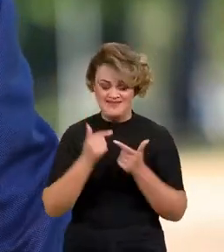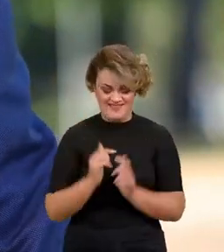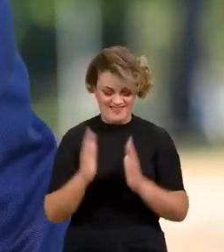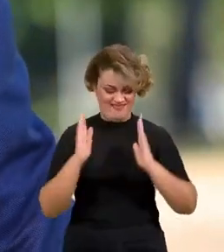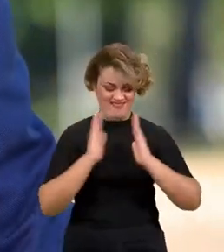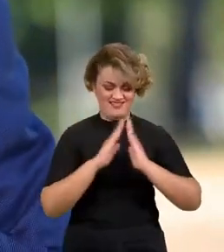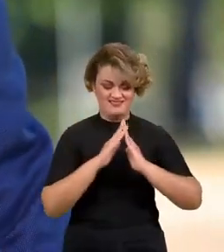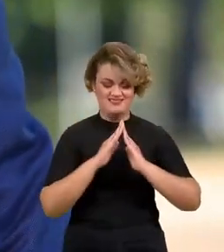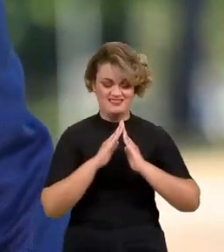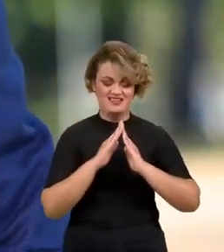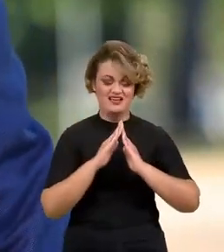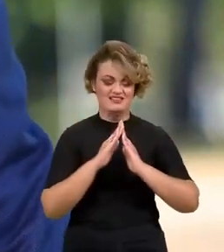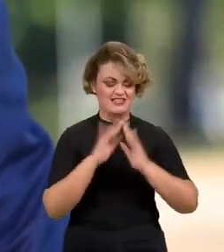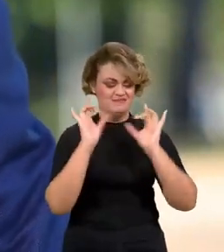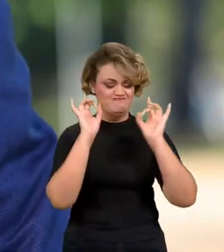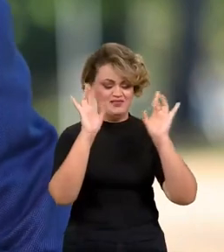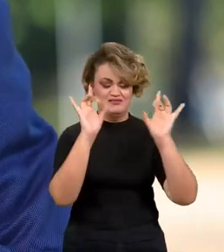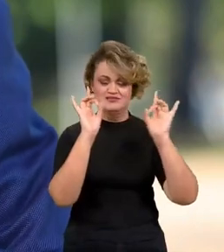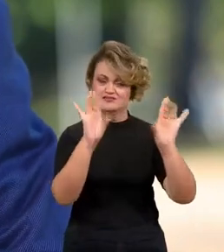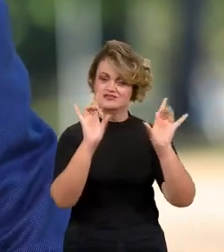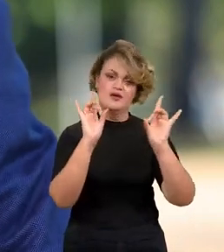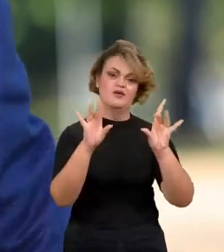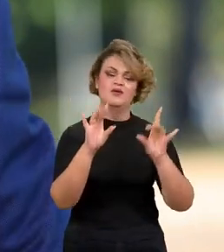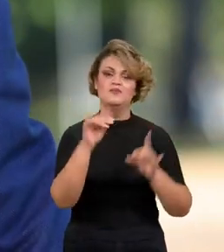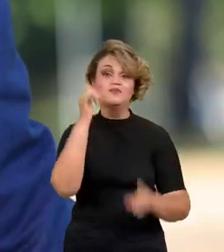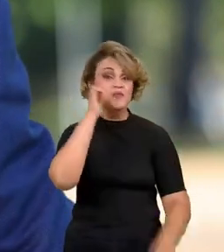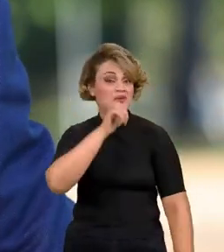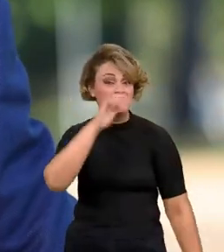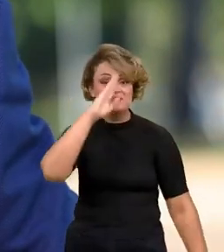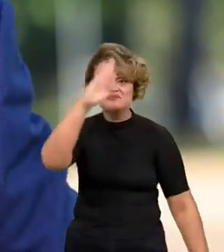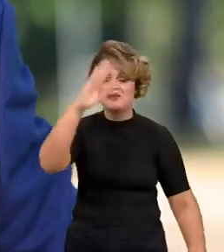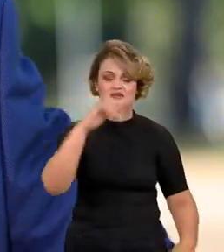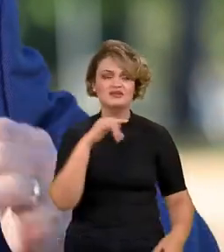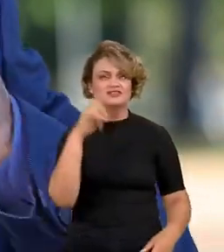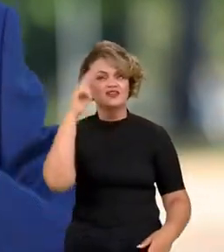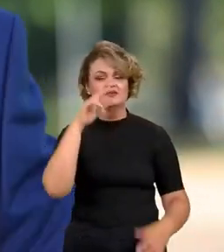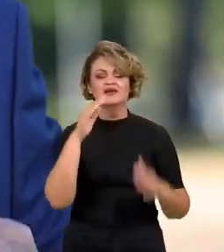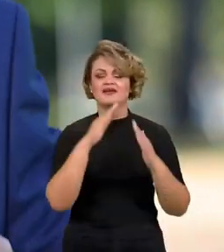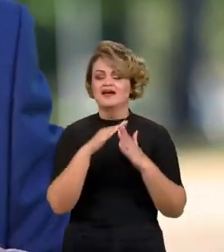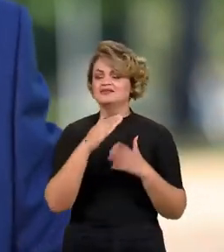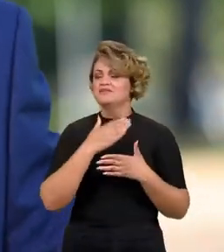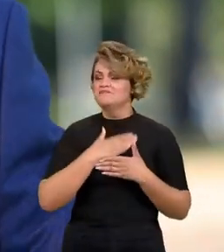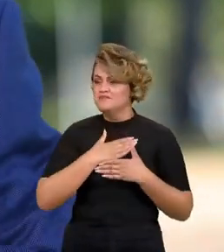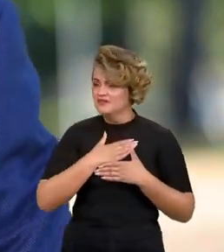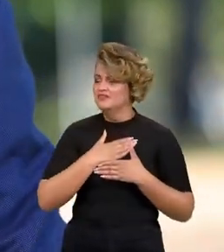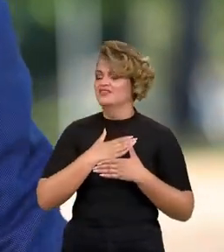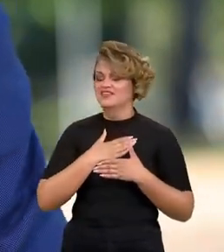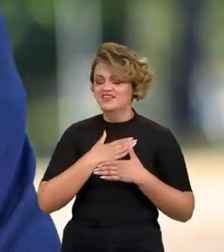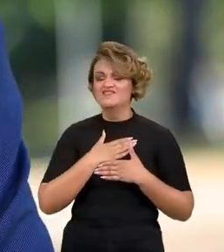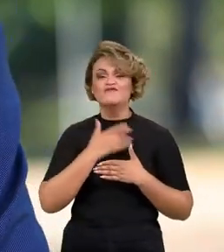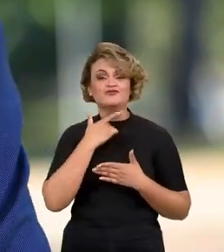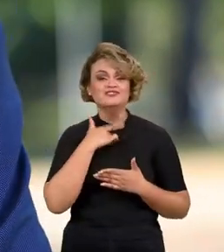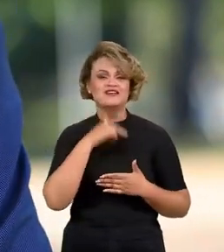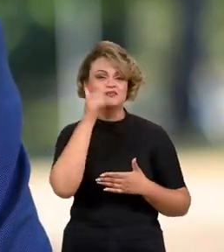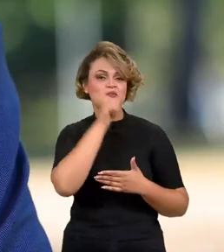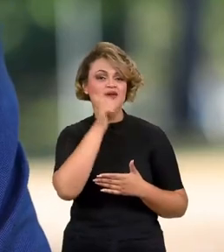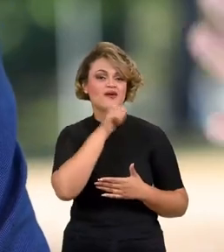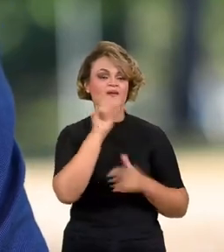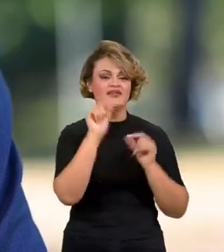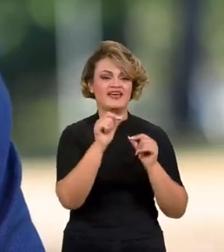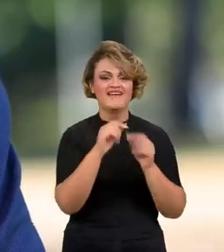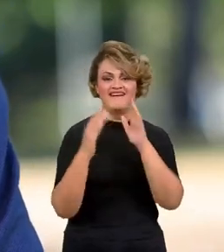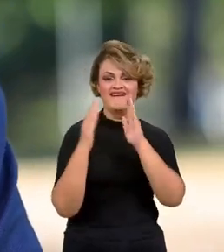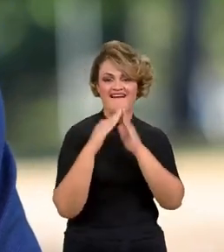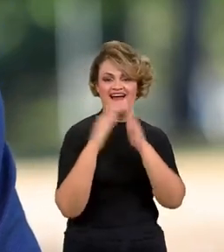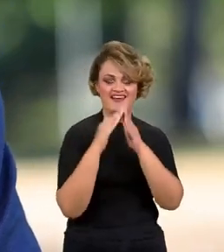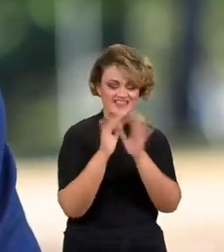coisa sagrada para mulher então é uma coisa Sagrada e meia porque todo o desejo da mulher é ter a casinha arrumar o